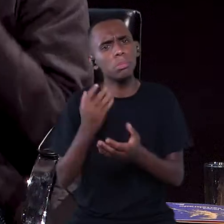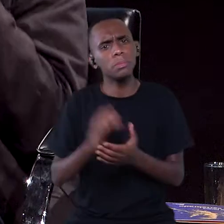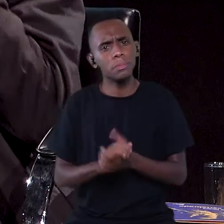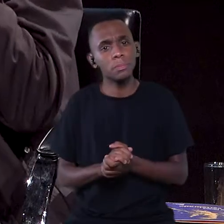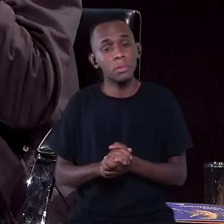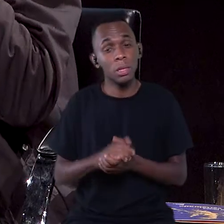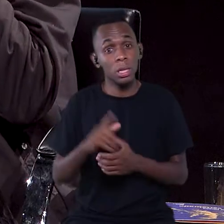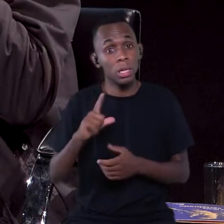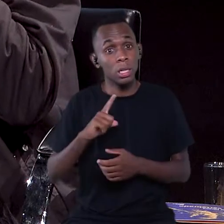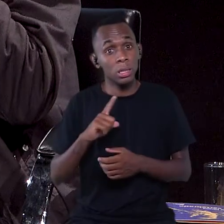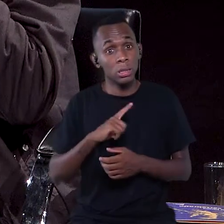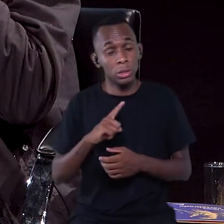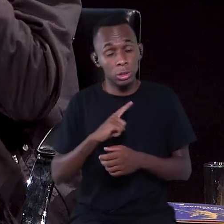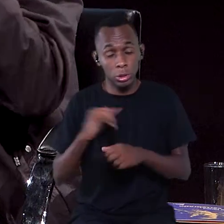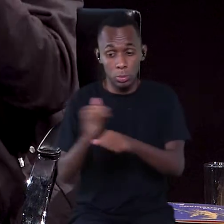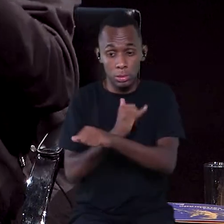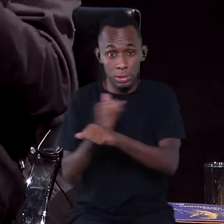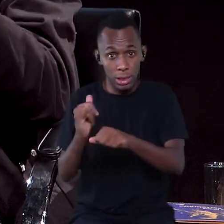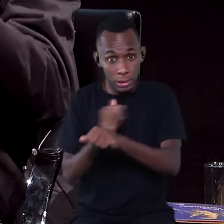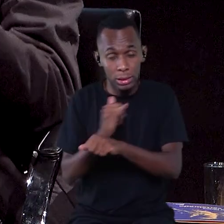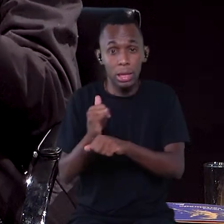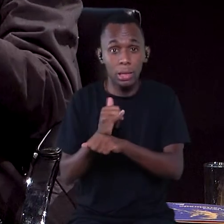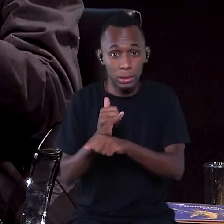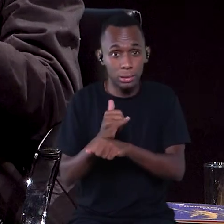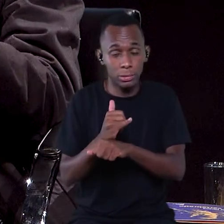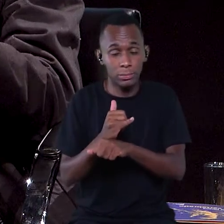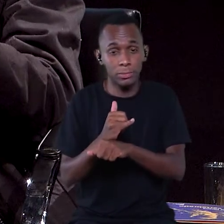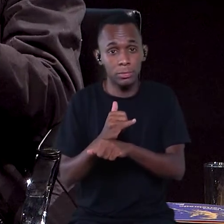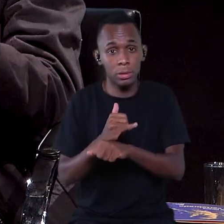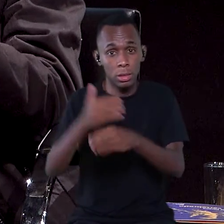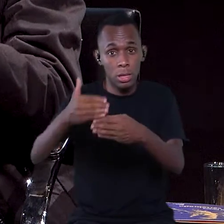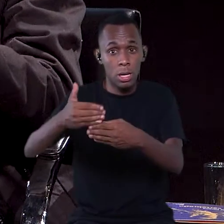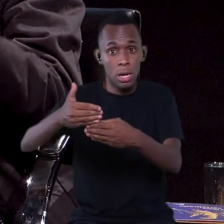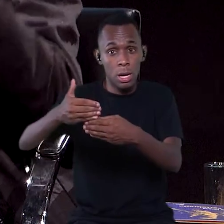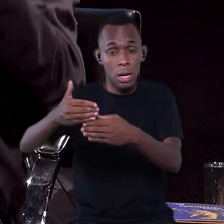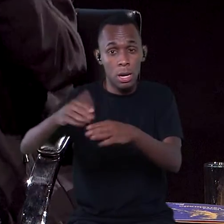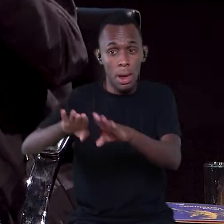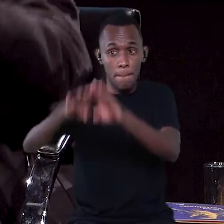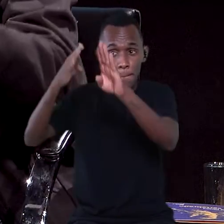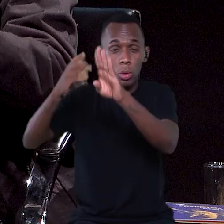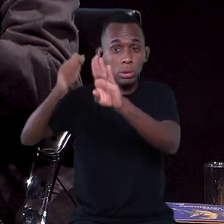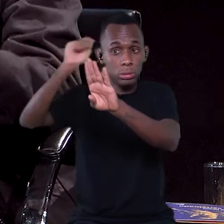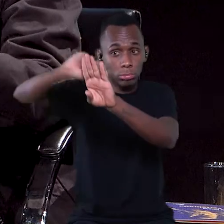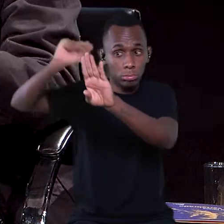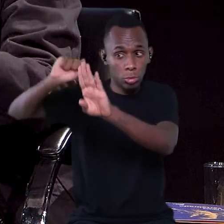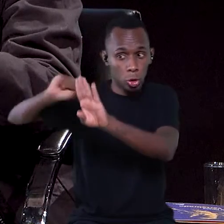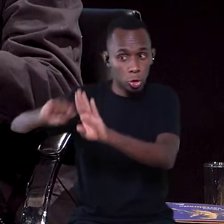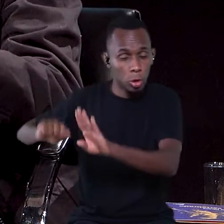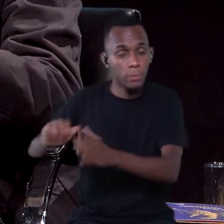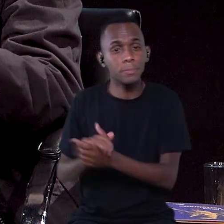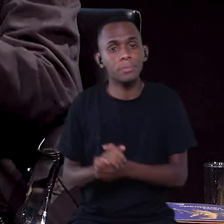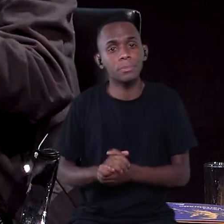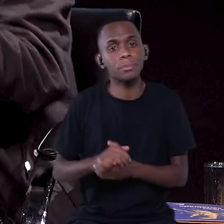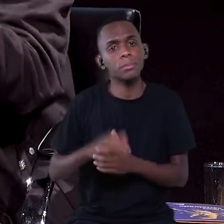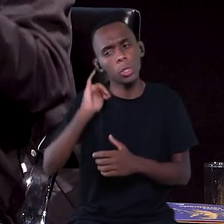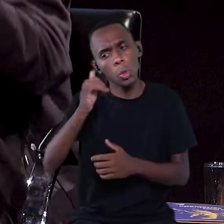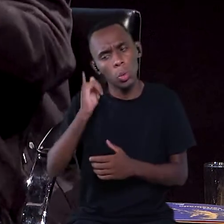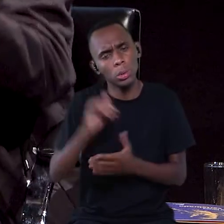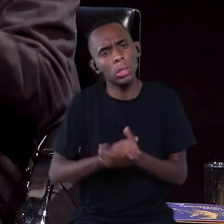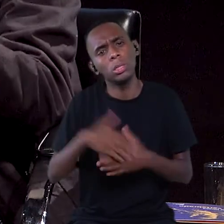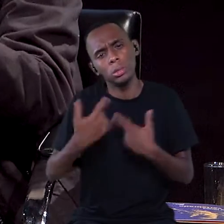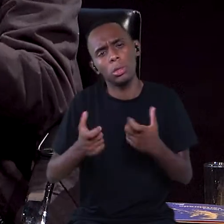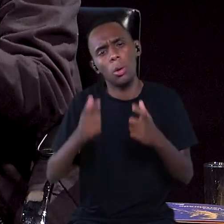cálculos. E eles tinham uma prática de esculpir nas portas das casas as histórias que contavam. Então, uma história em